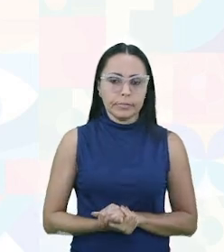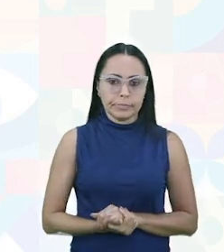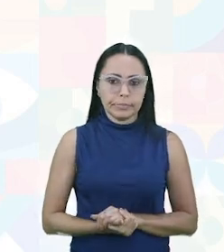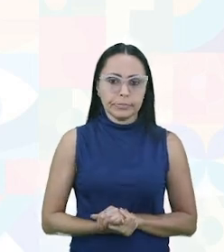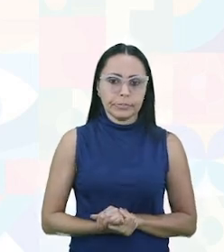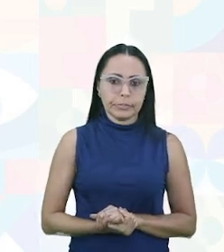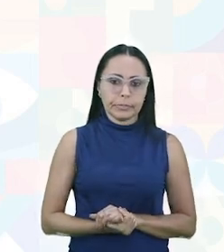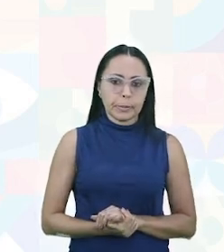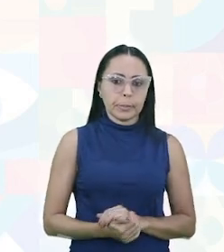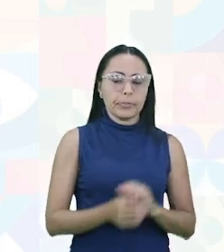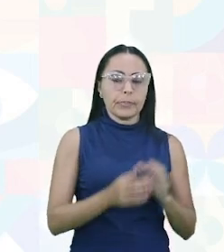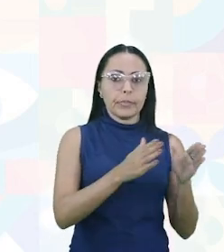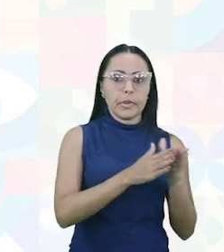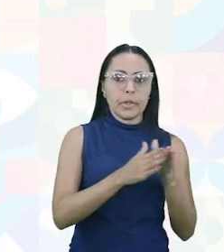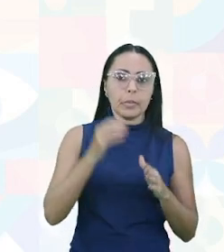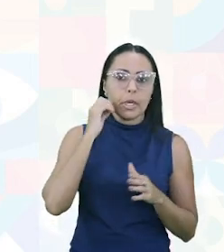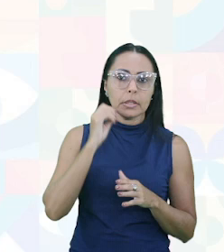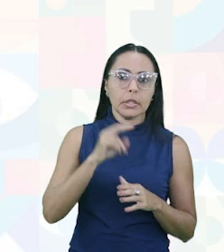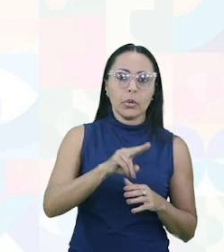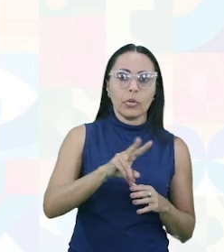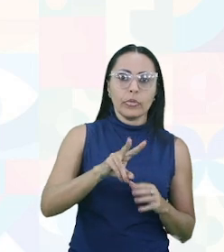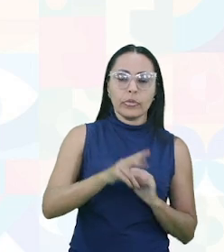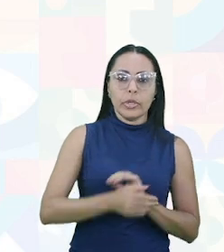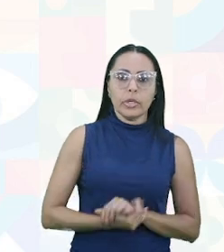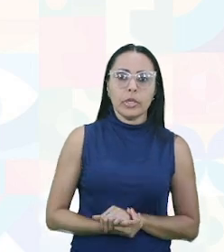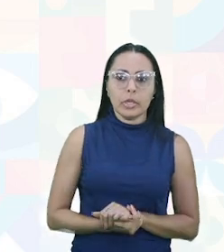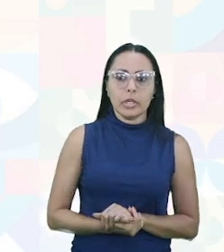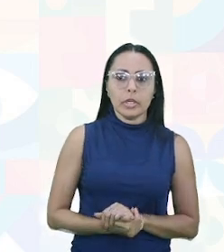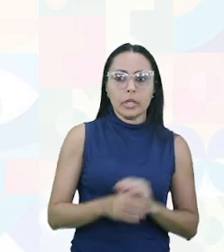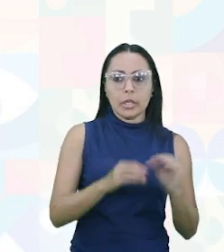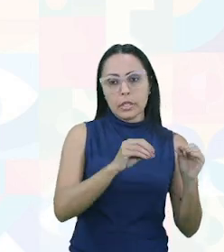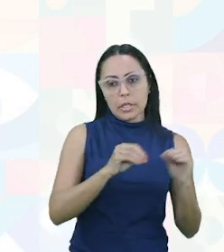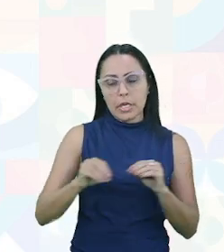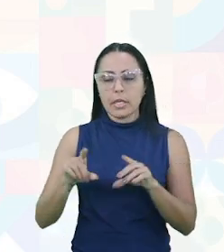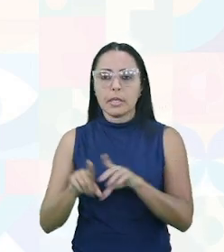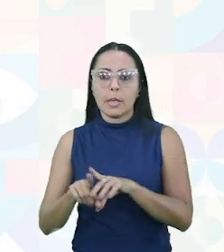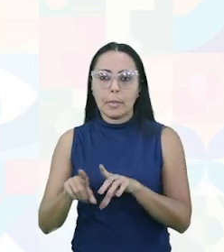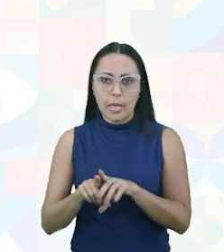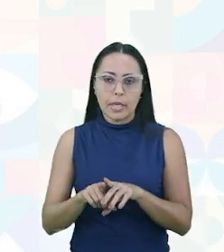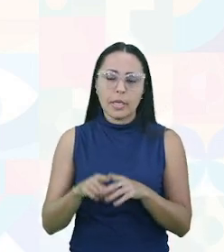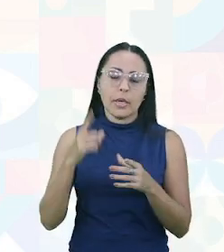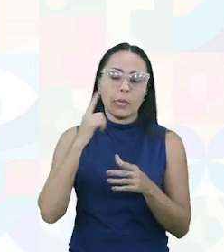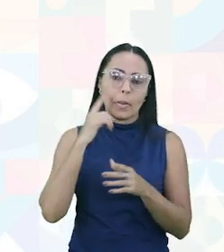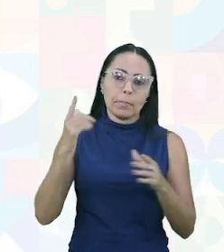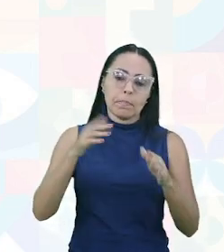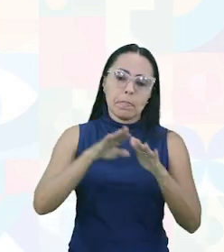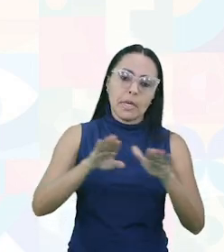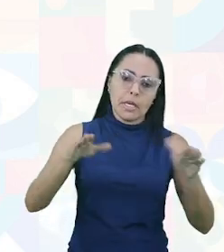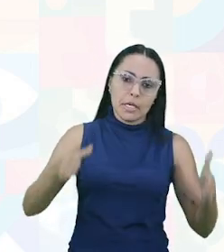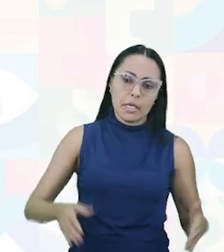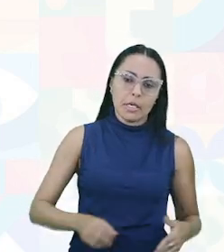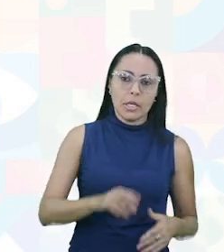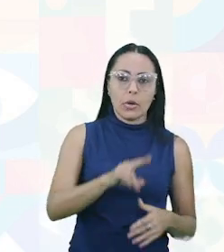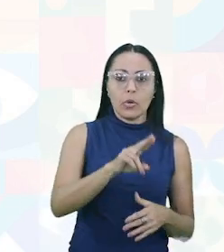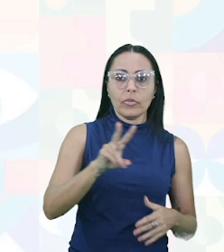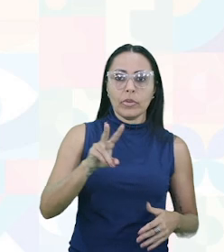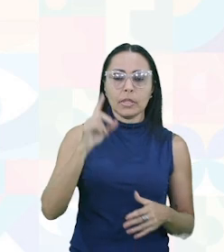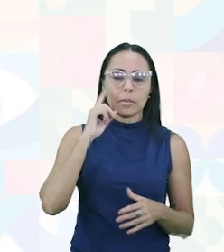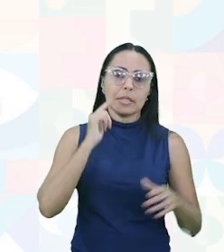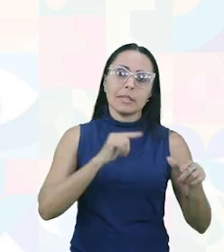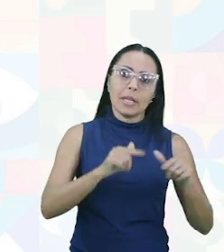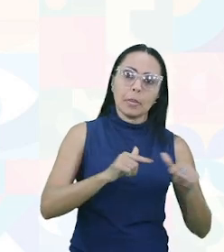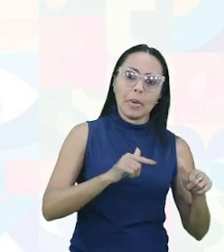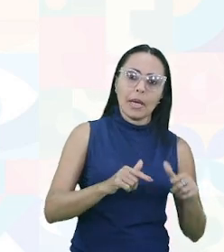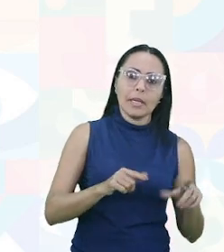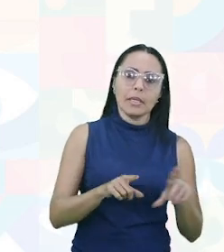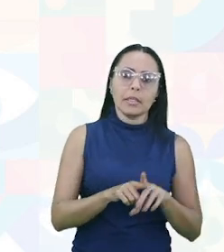à parte UV da luz. A da direita também é uma tela, uma mesa de revelação UV, mas ela trabalha